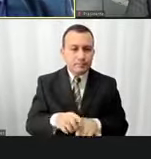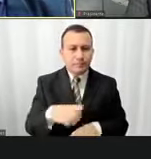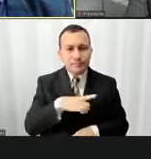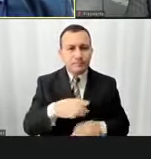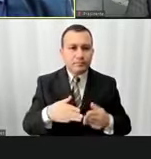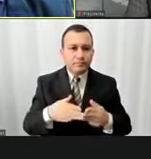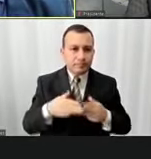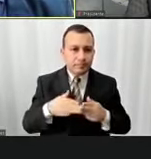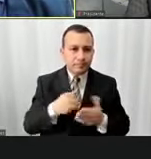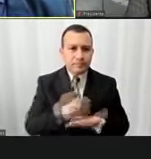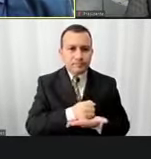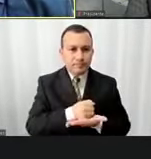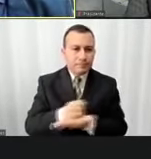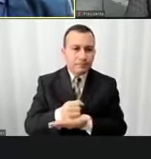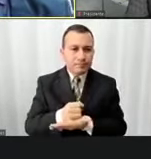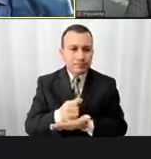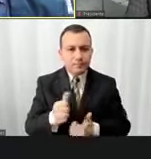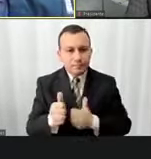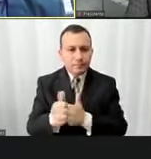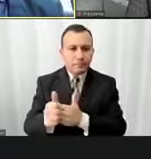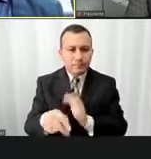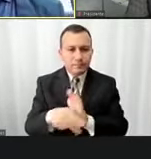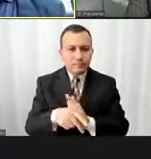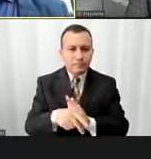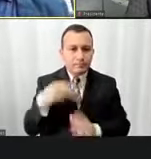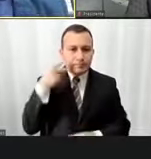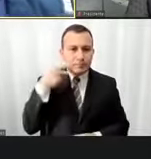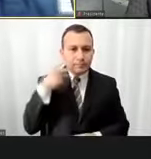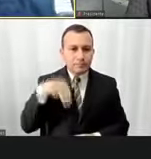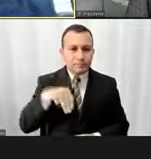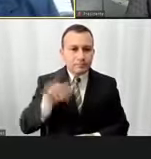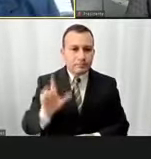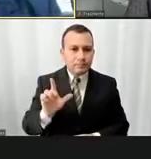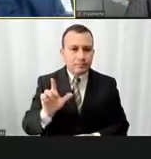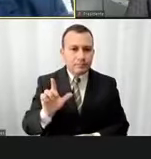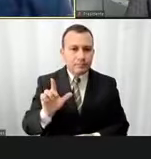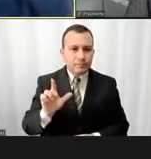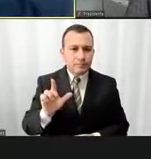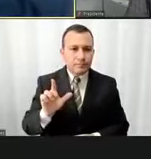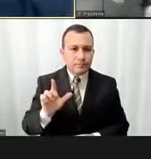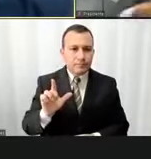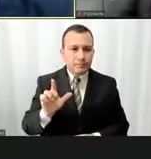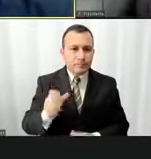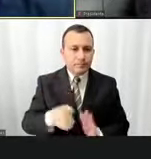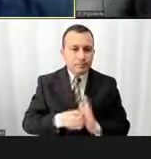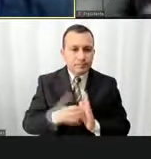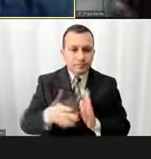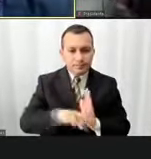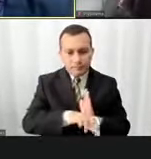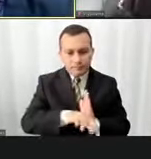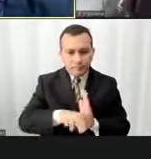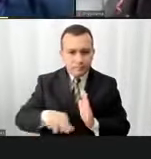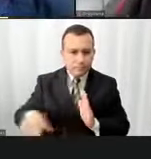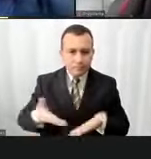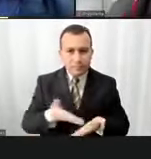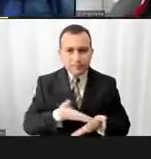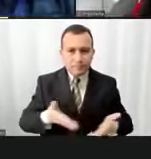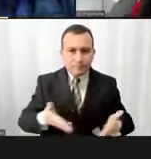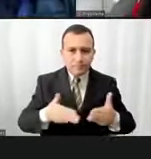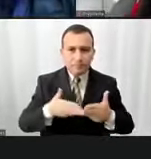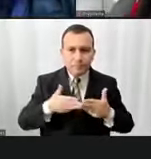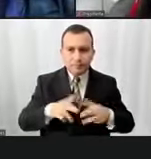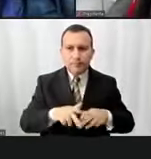apoio da vereadora Maísa Leão. Essas foram as indicações, as moções, senhor questão presidente.